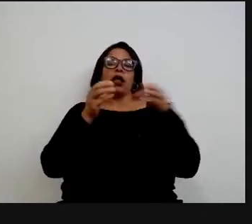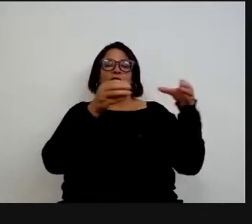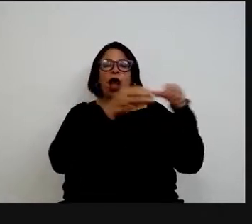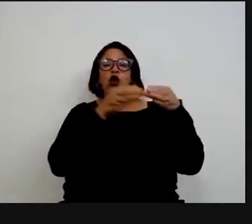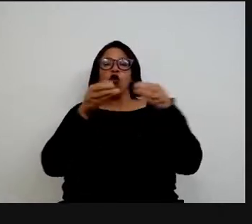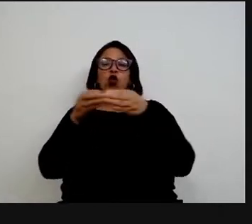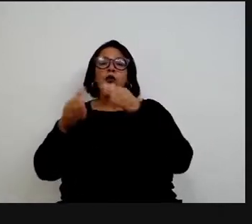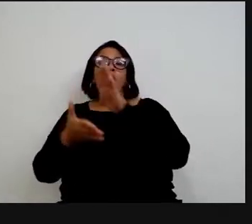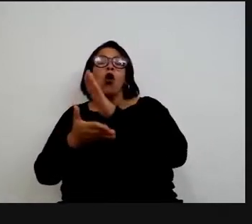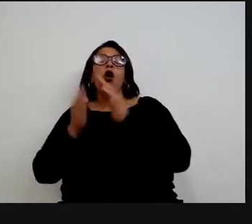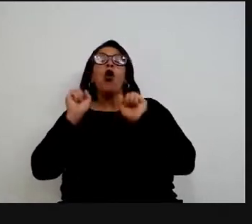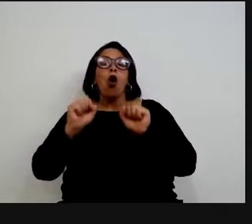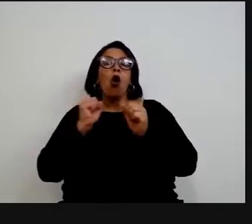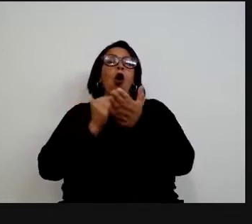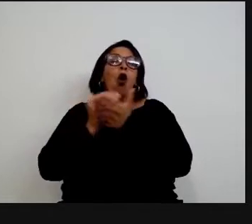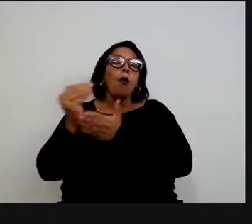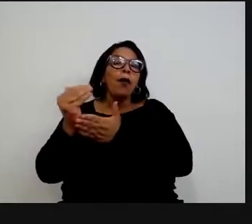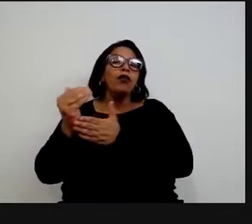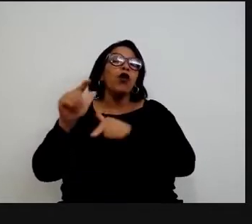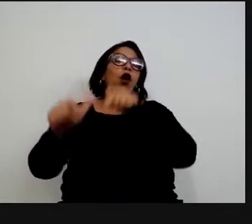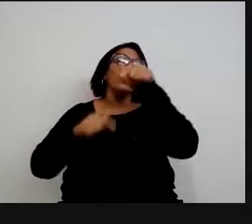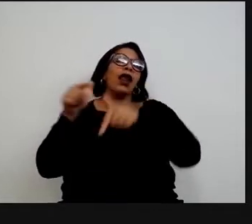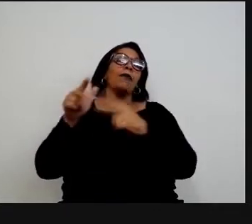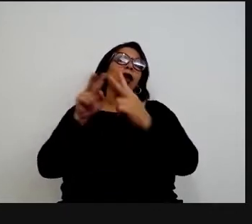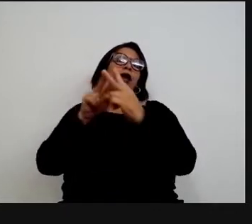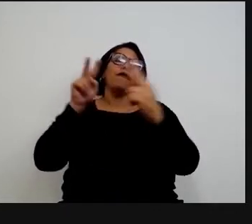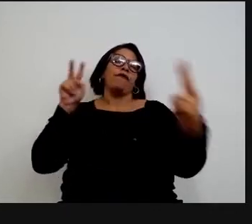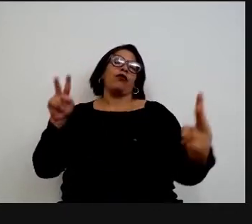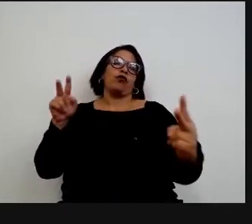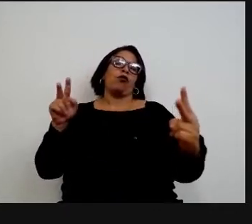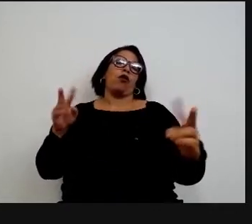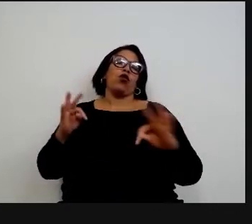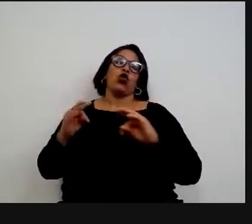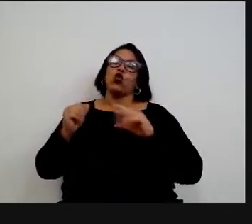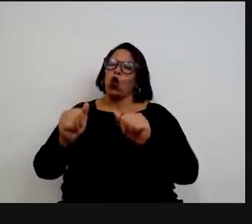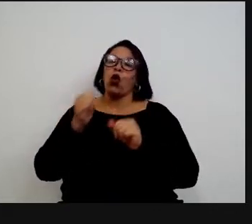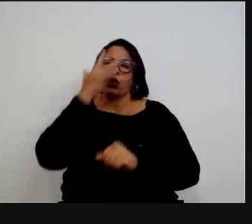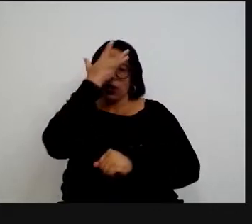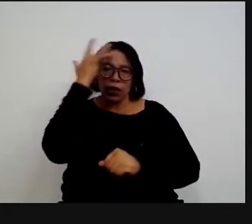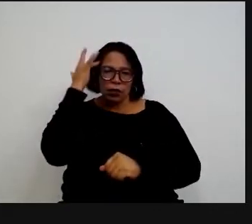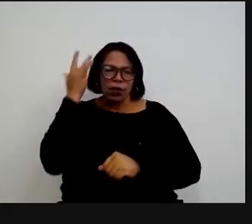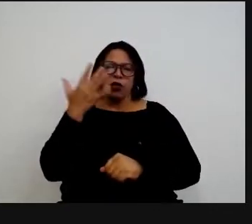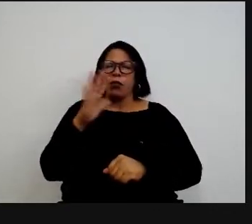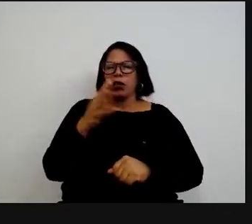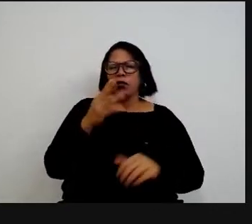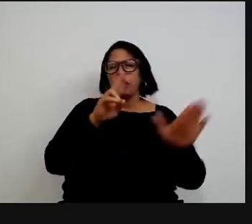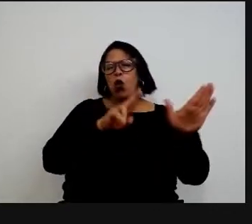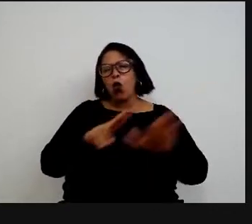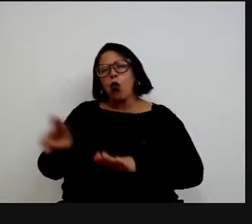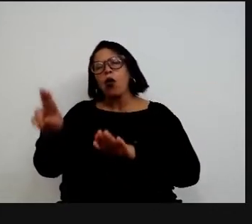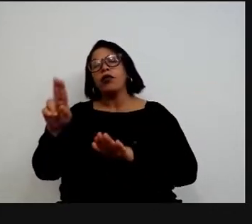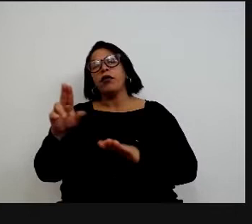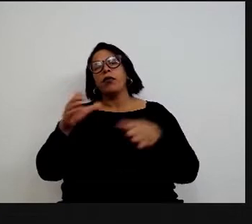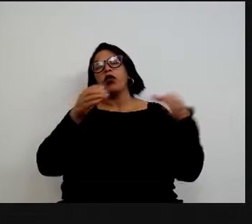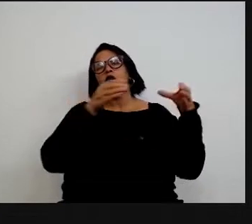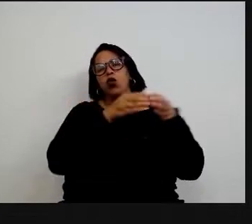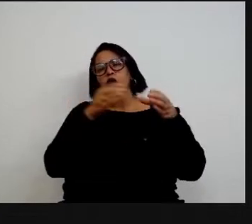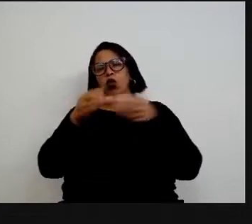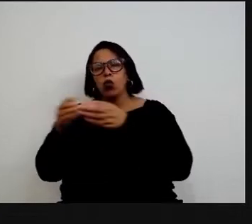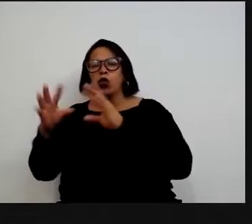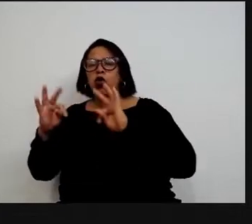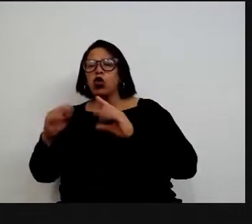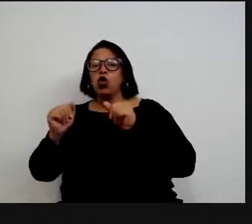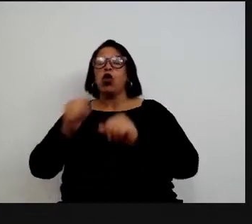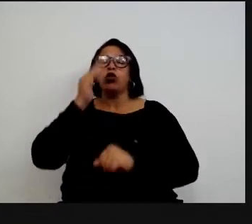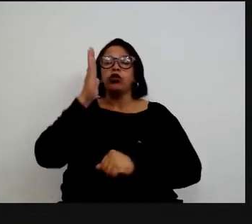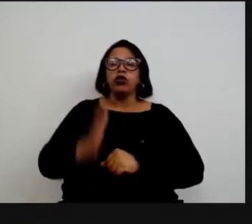de que já conseguimos trabalhar à distância totalmente. Então, em uma semana, praticamente, as equipes falaram,